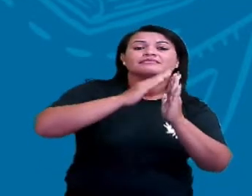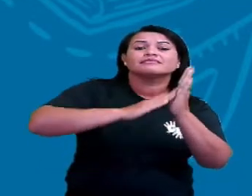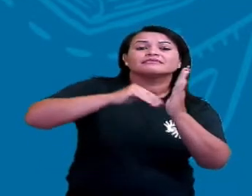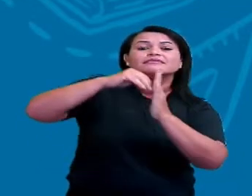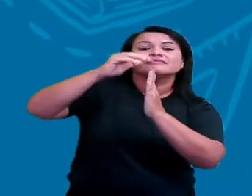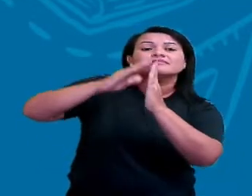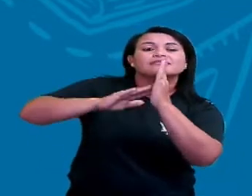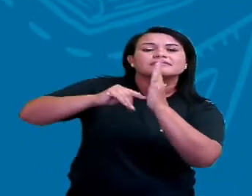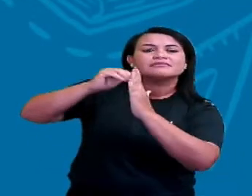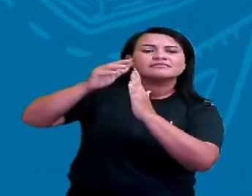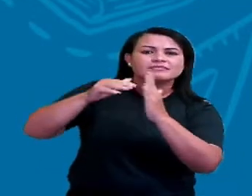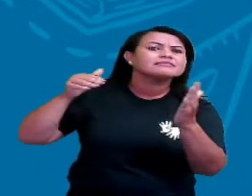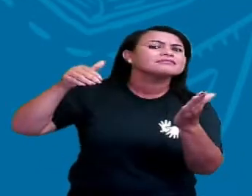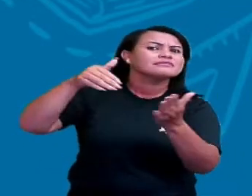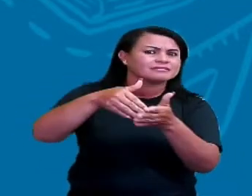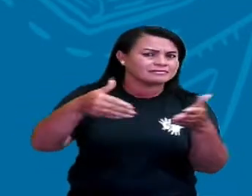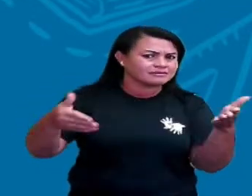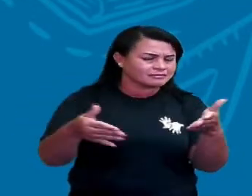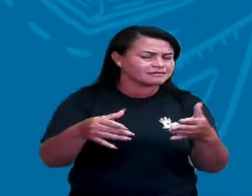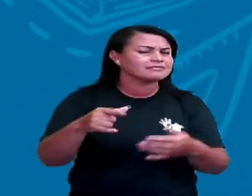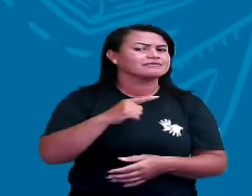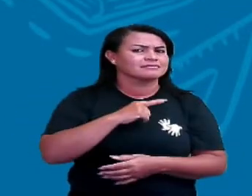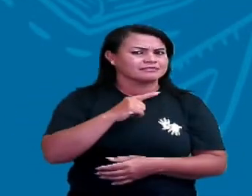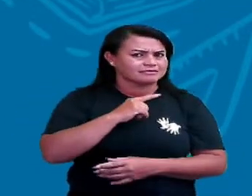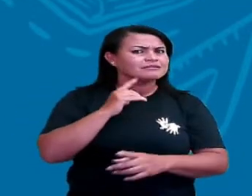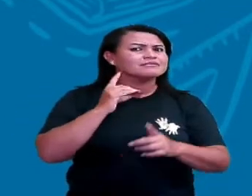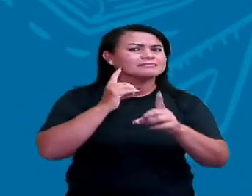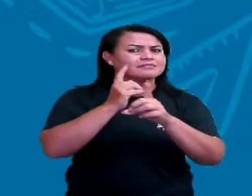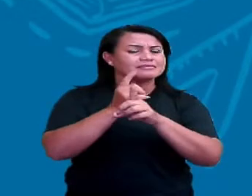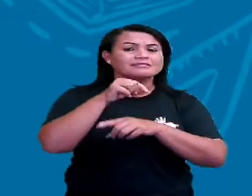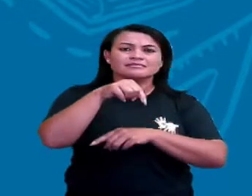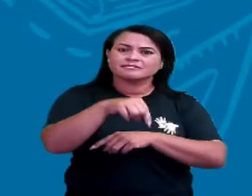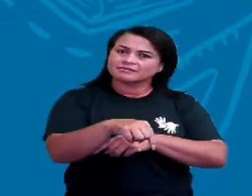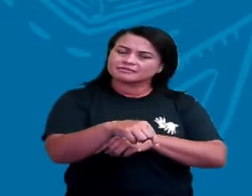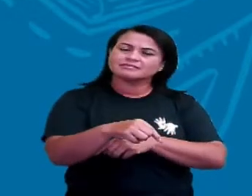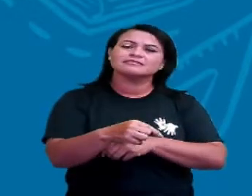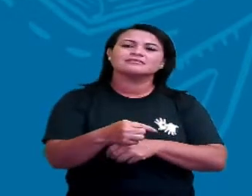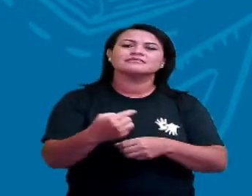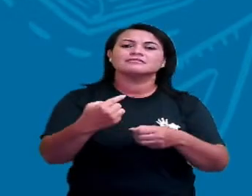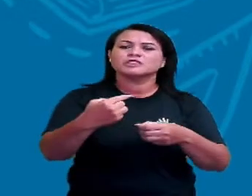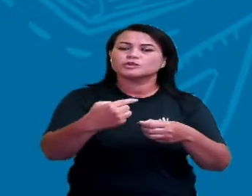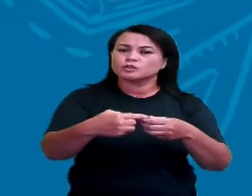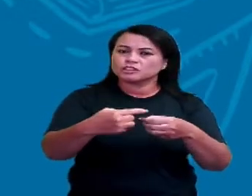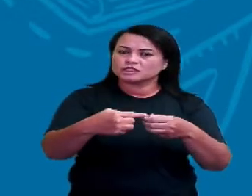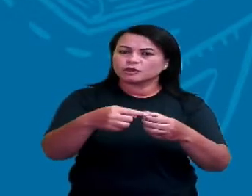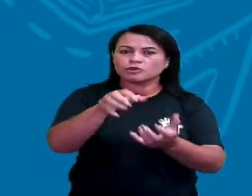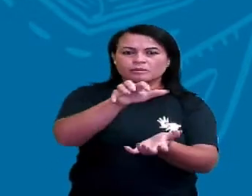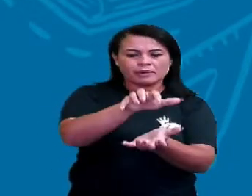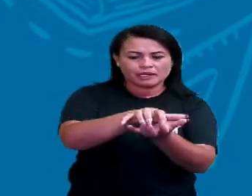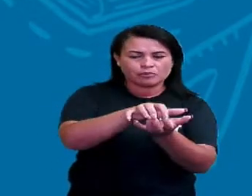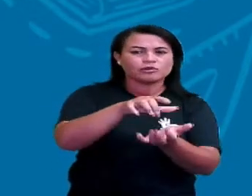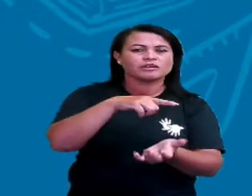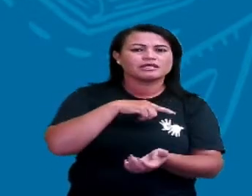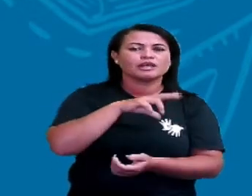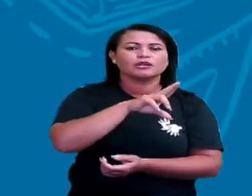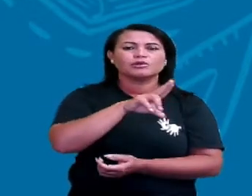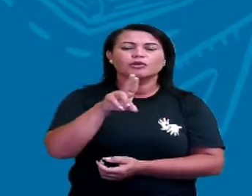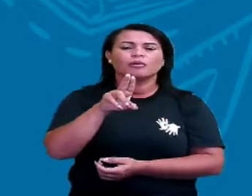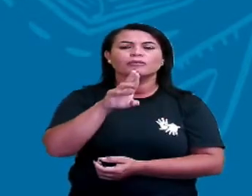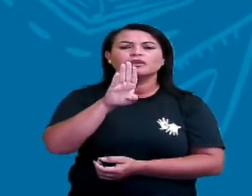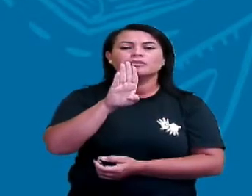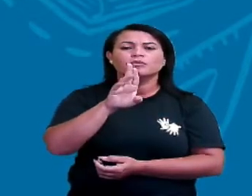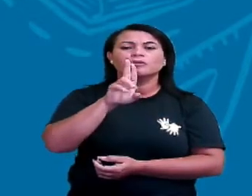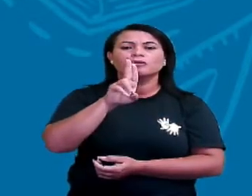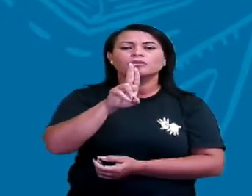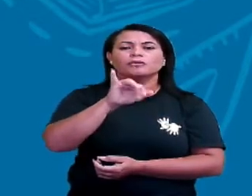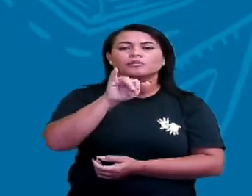essas pinturas até hoje a gente encontra elas, tá certo? Temos aqui no interior de Pernambuco, uma cidade chamada Buíque, né?